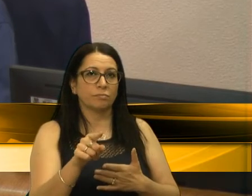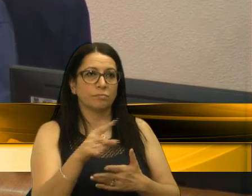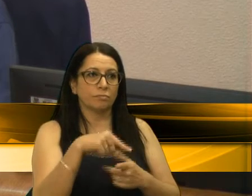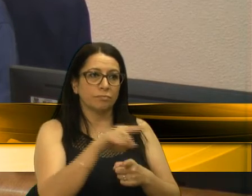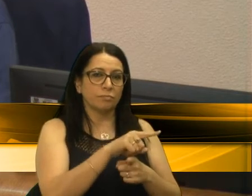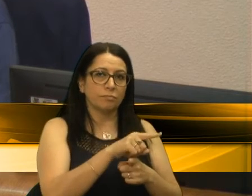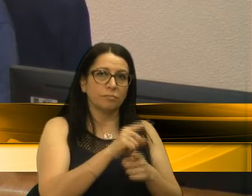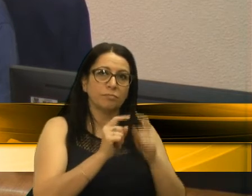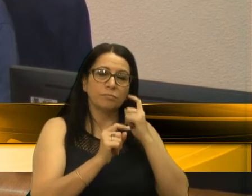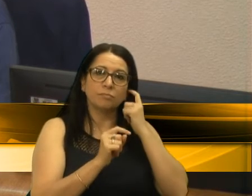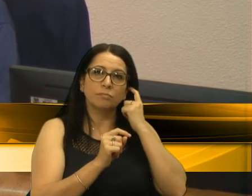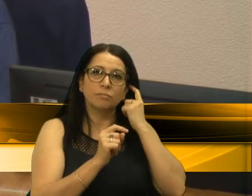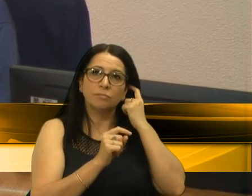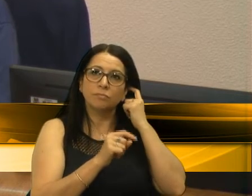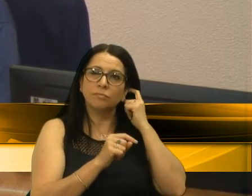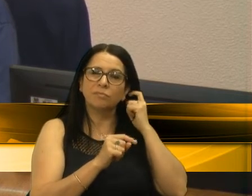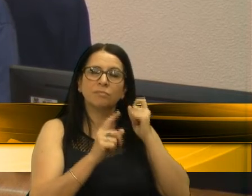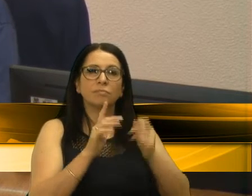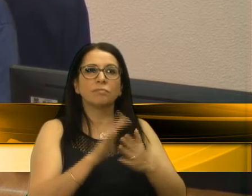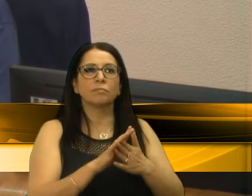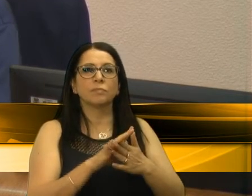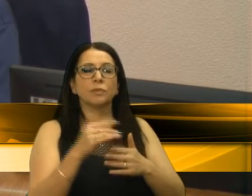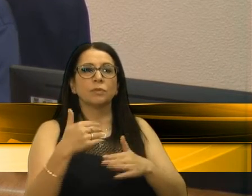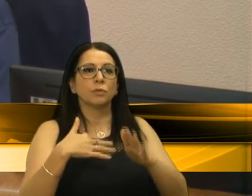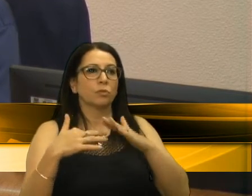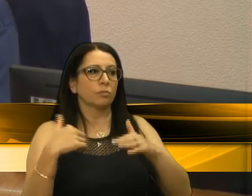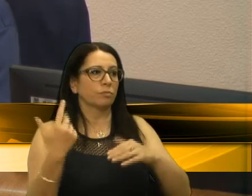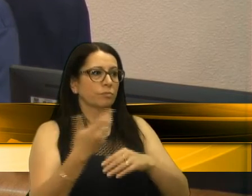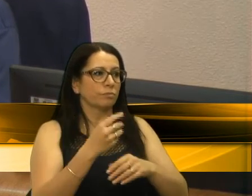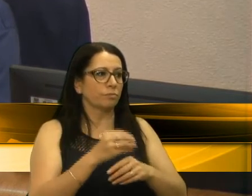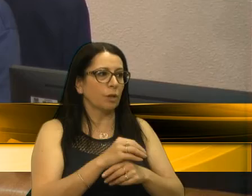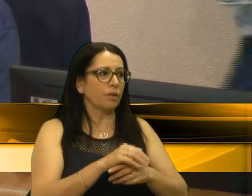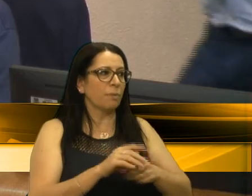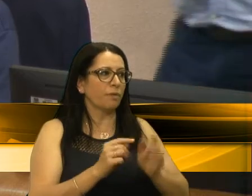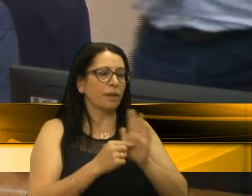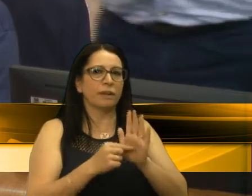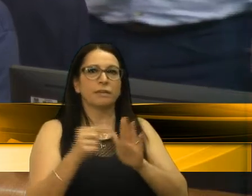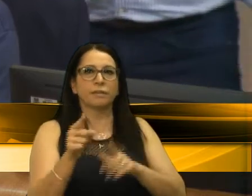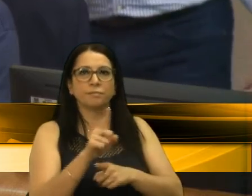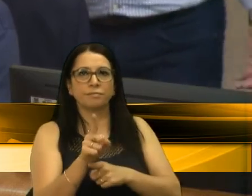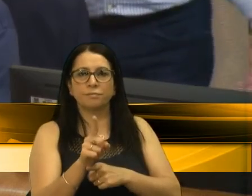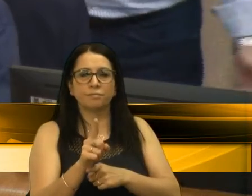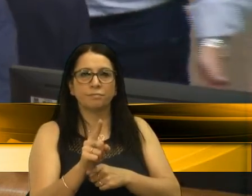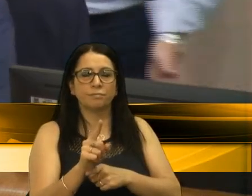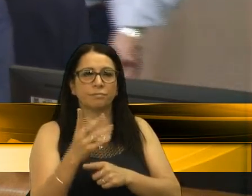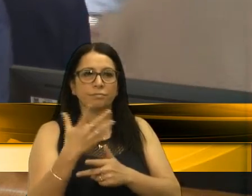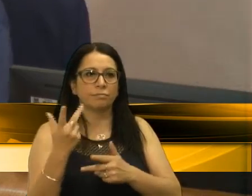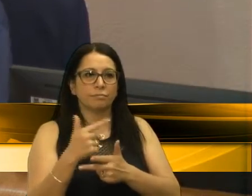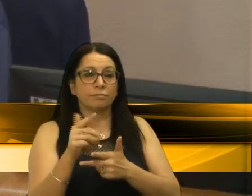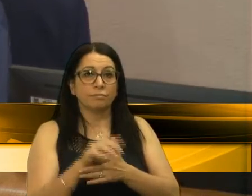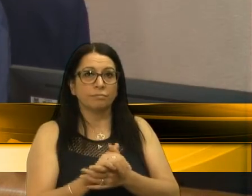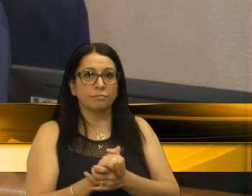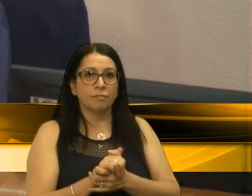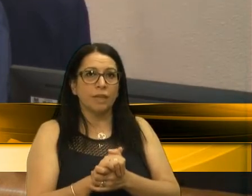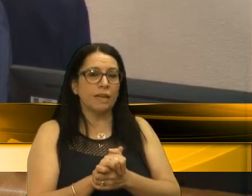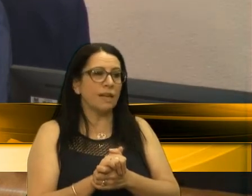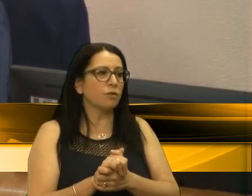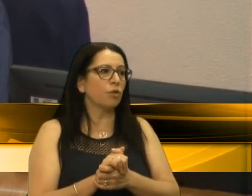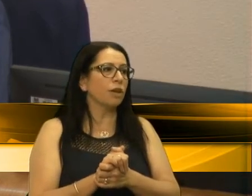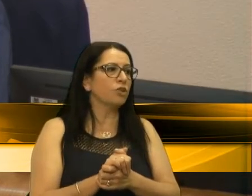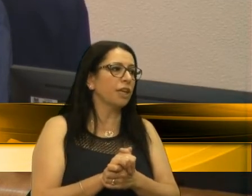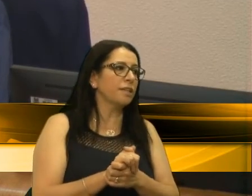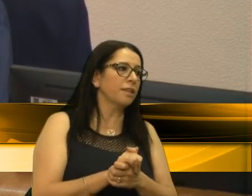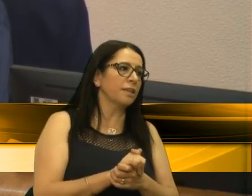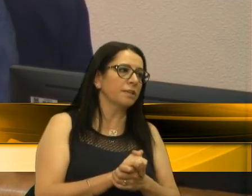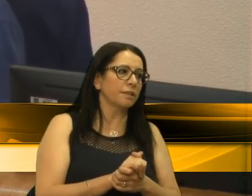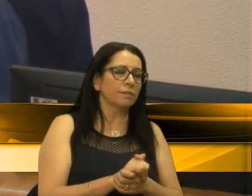foi para a pasta do urbanismo direto, como foi o trâmite, e o porquê da não realização naquele momento. E se também houve uma oferta,